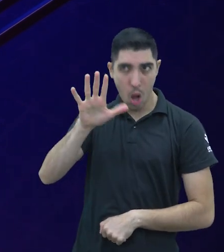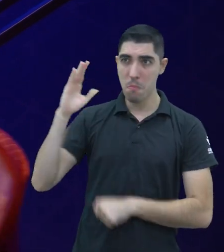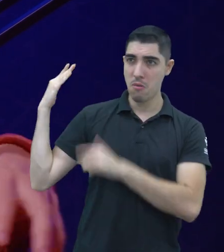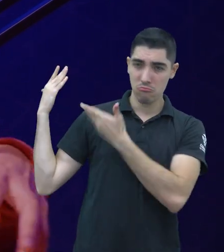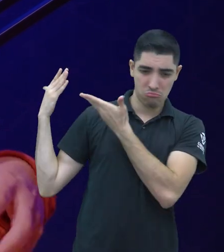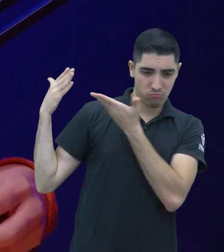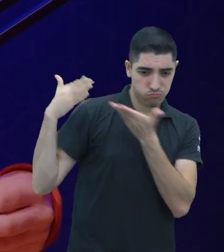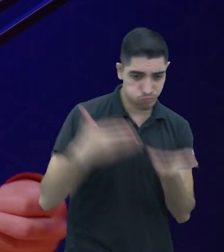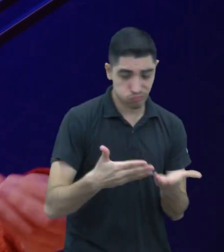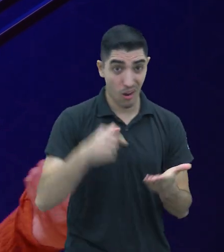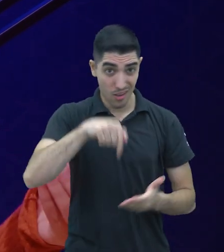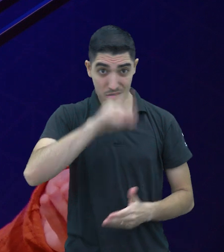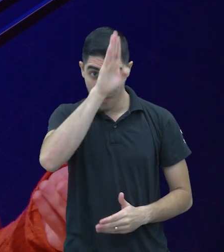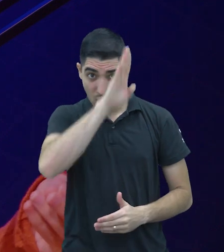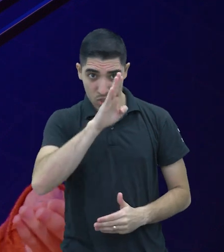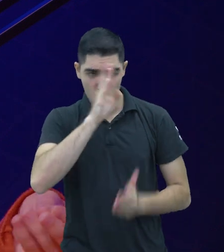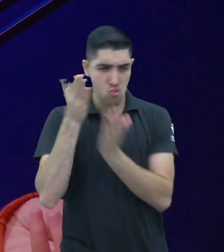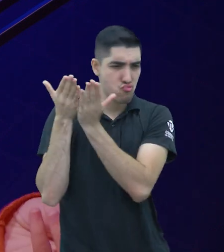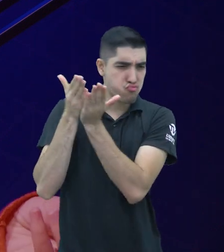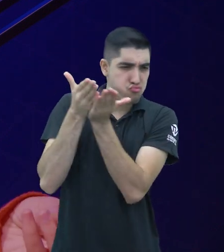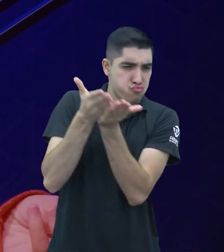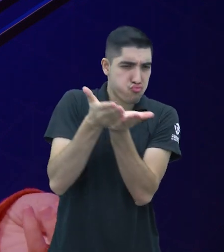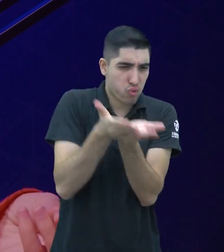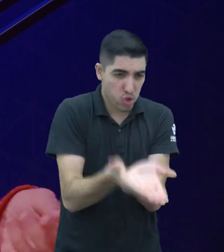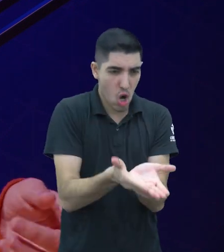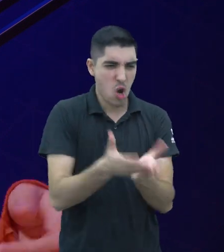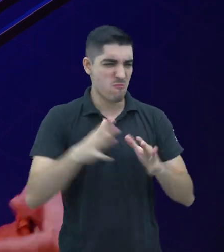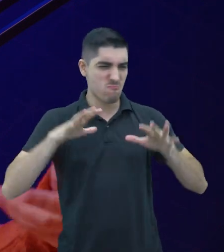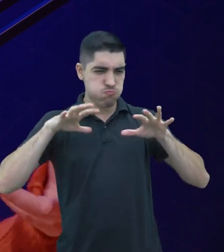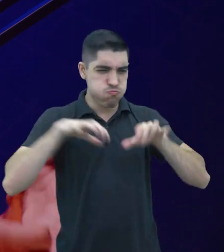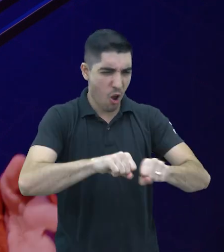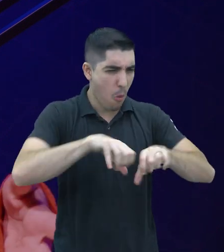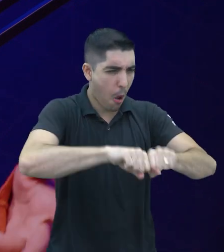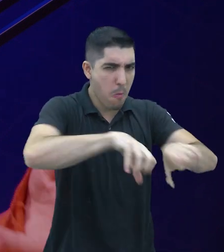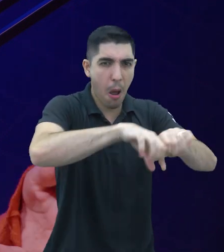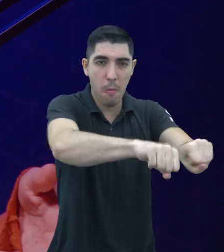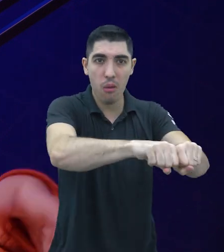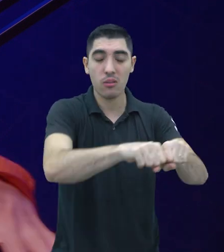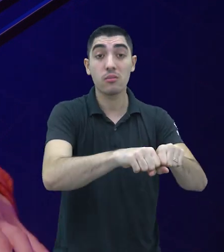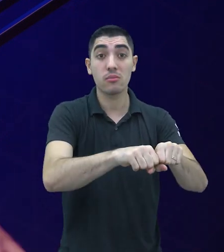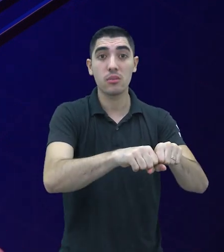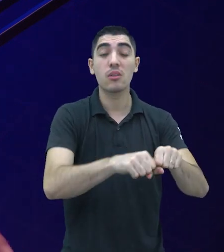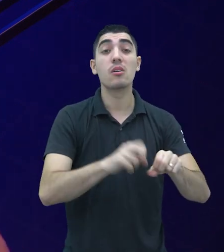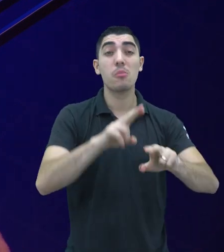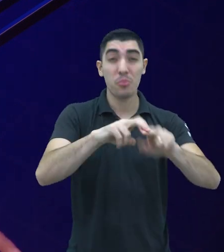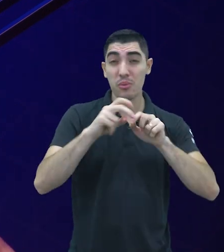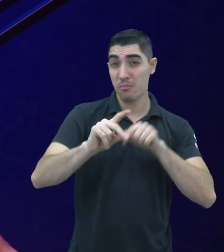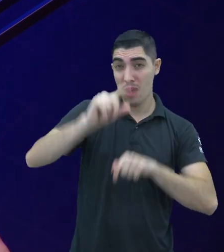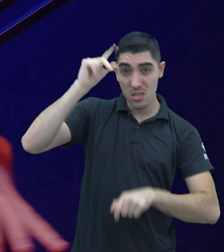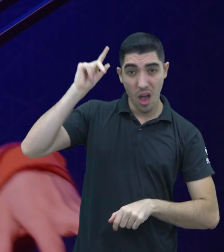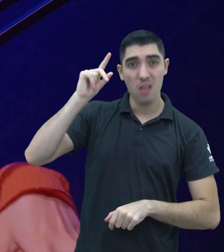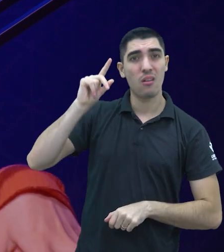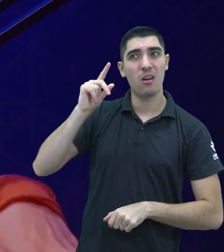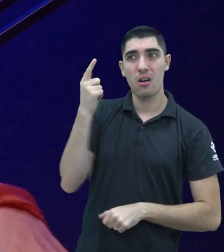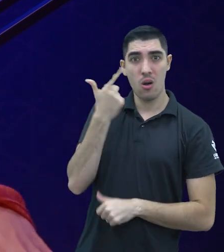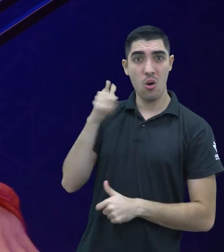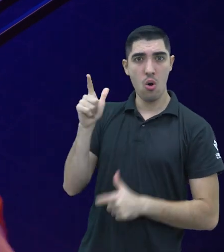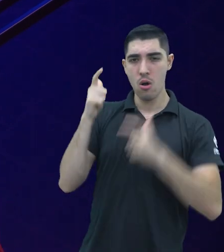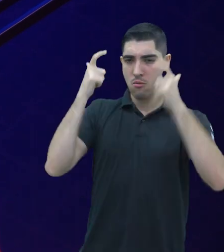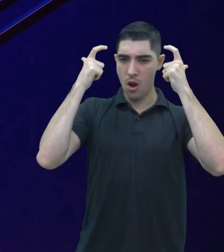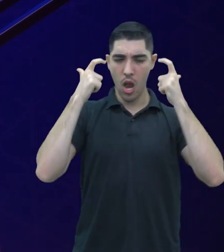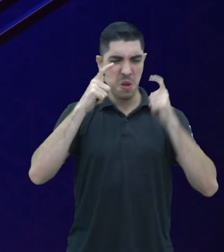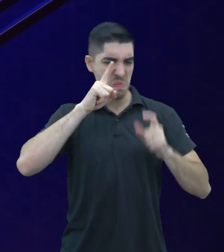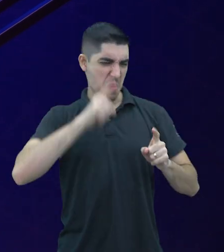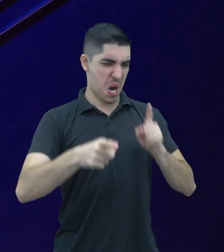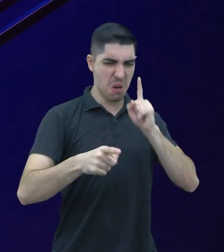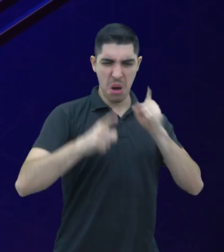nasceu, né, numa situação, numa construção social, né, que era uma oligarquia,